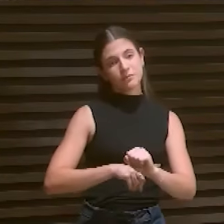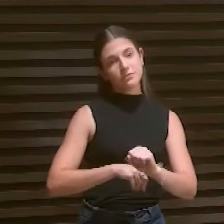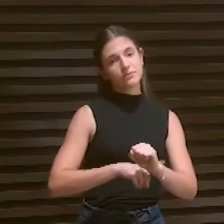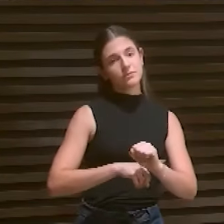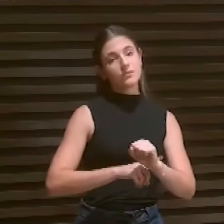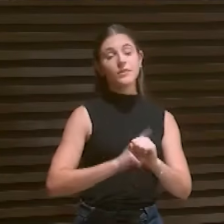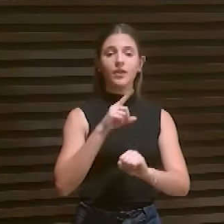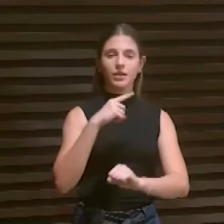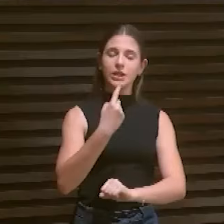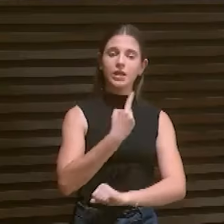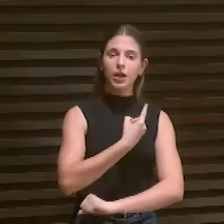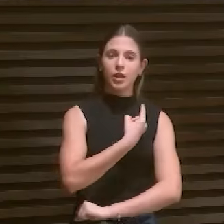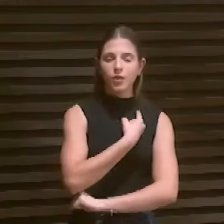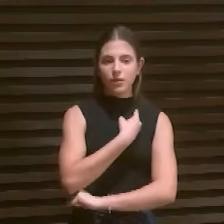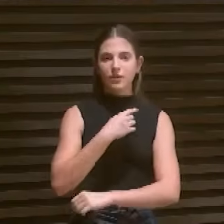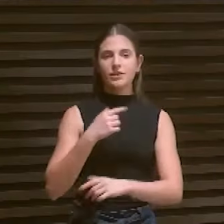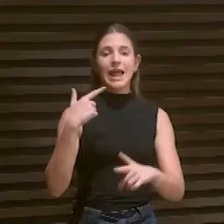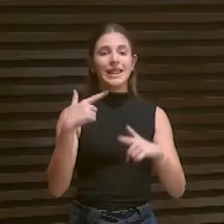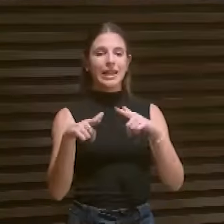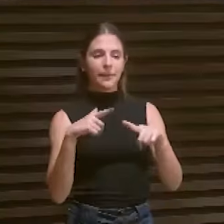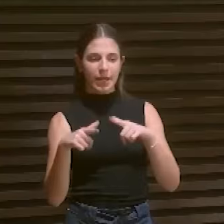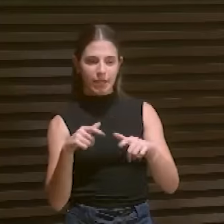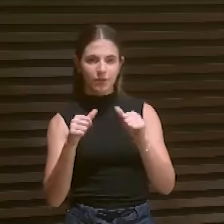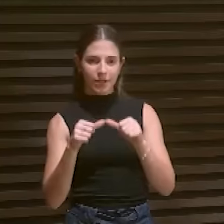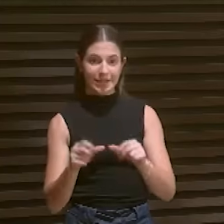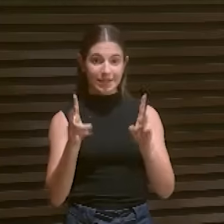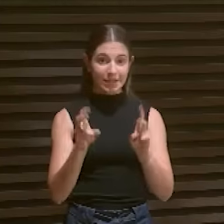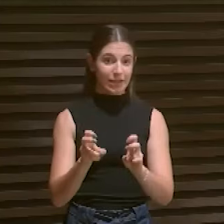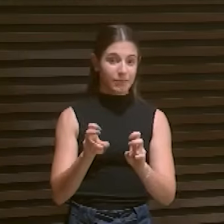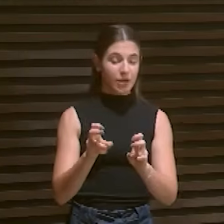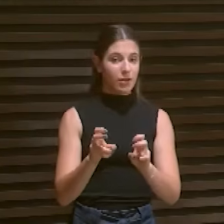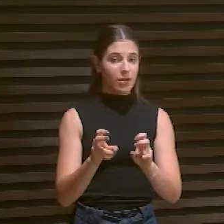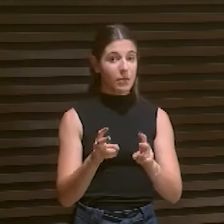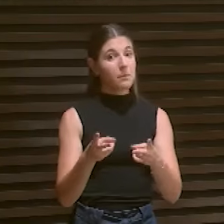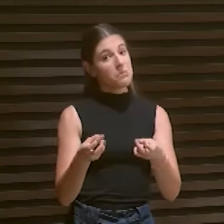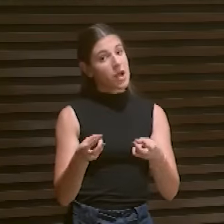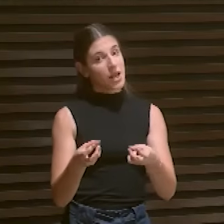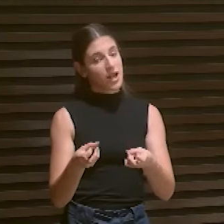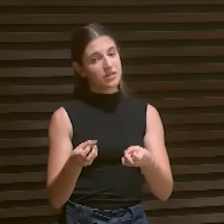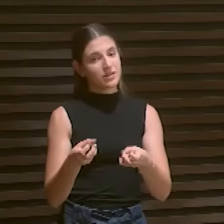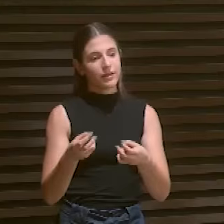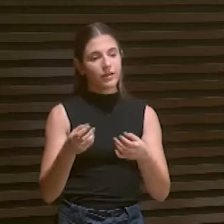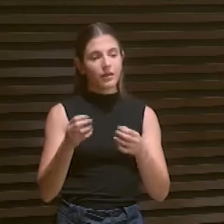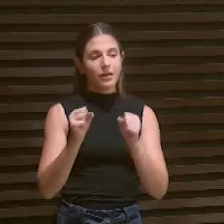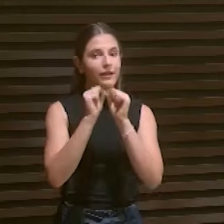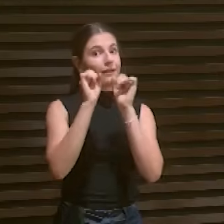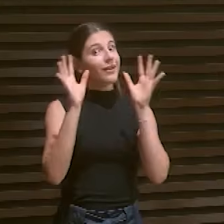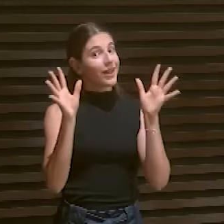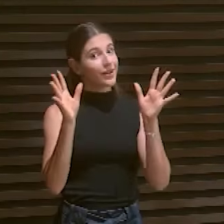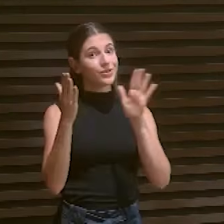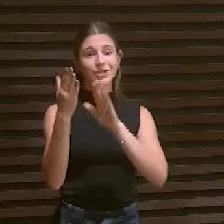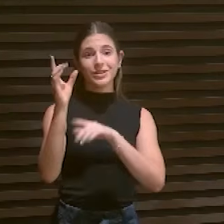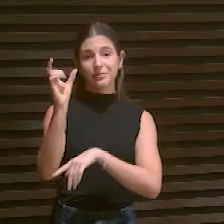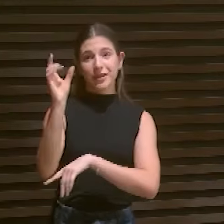que nós estamos tratando desse assunto aqui, e parece uma obviedade diante da palavra de Deus,